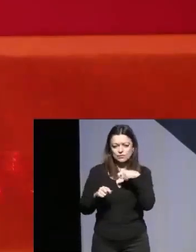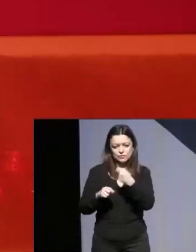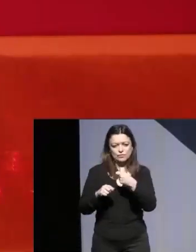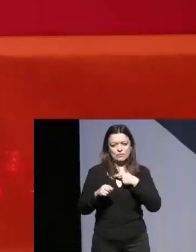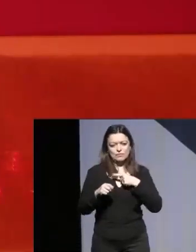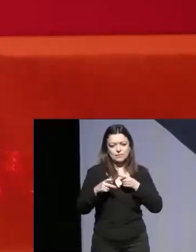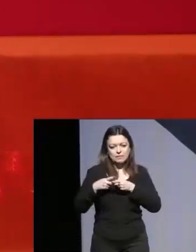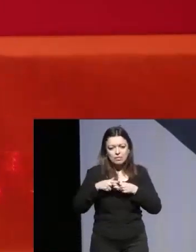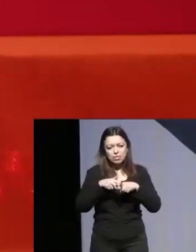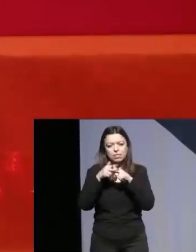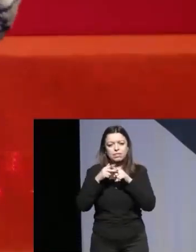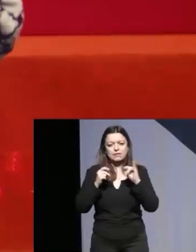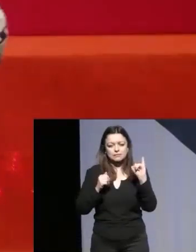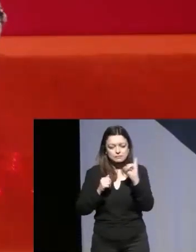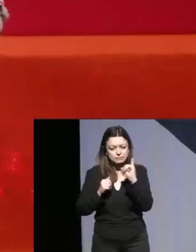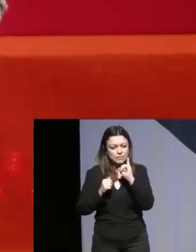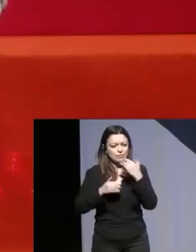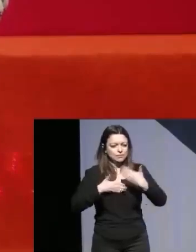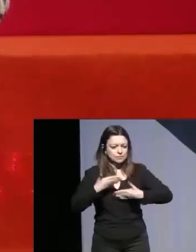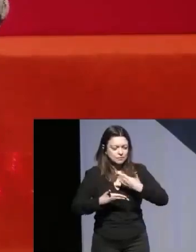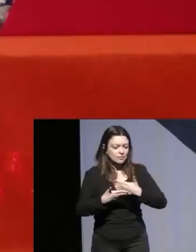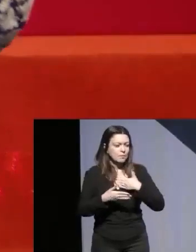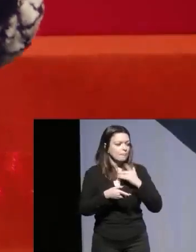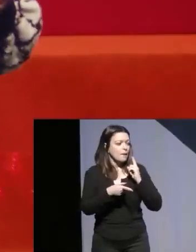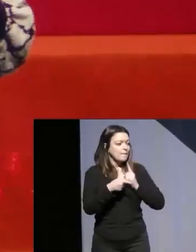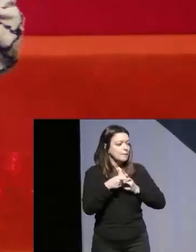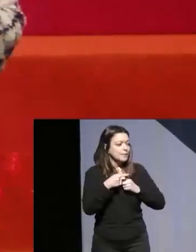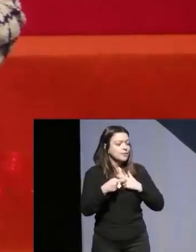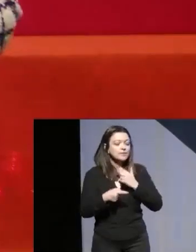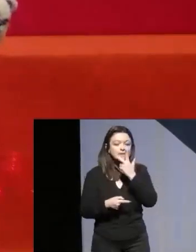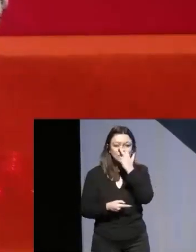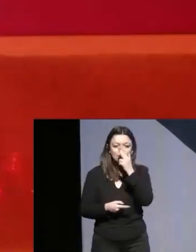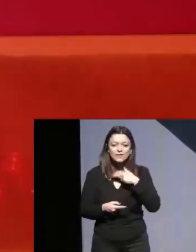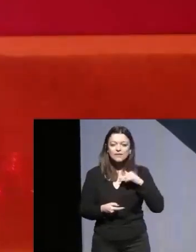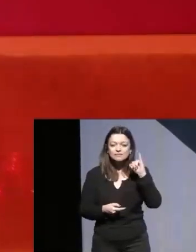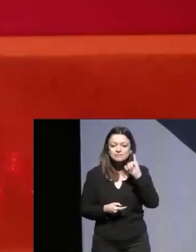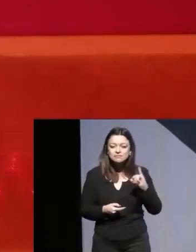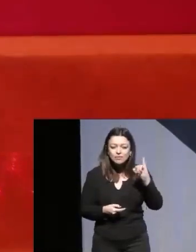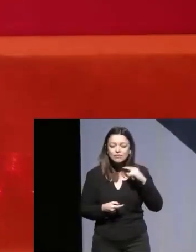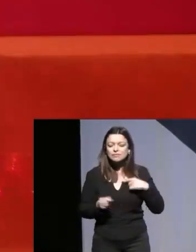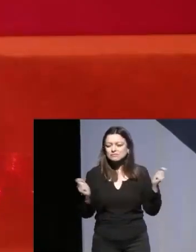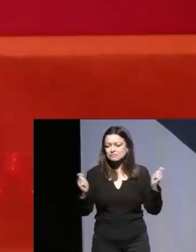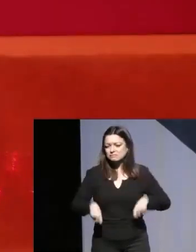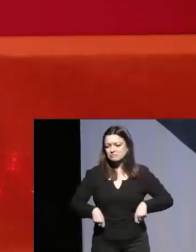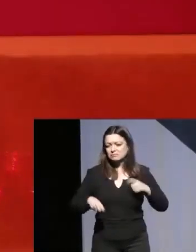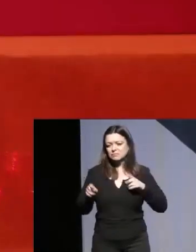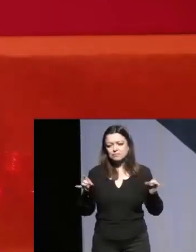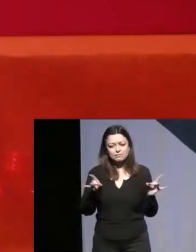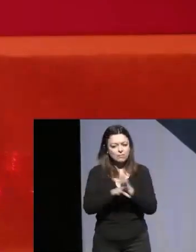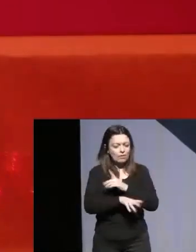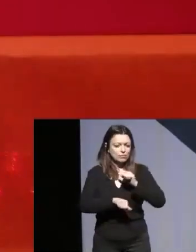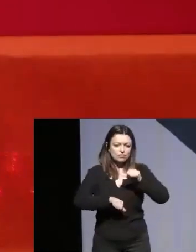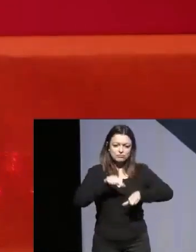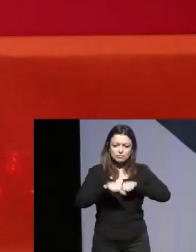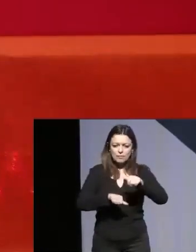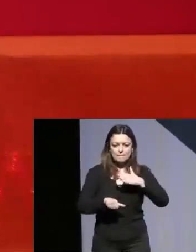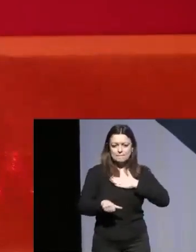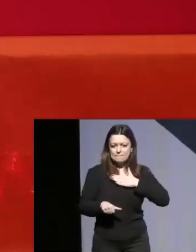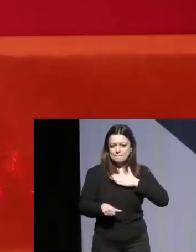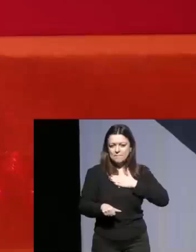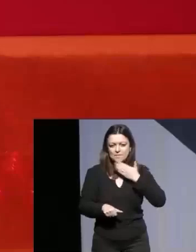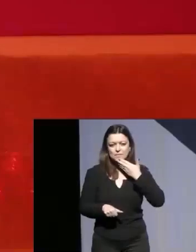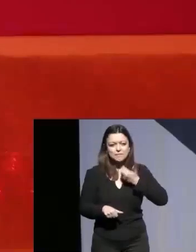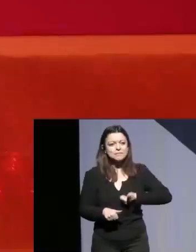está muito bem orquestrado, muito bem arquitetado. Ele é, para mim, é o melhor do mundo.